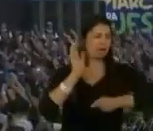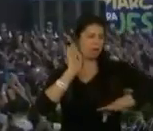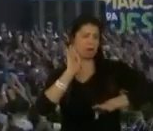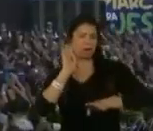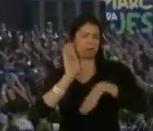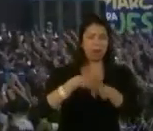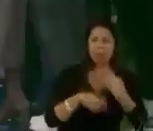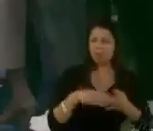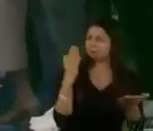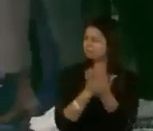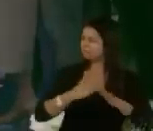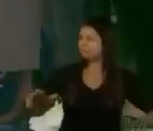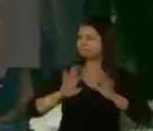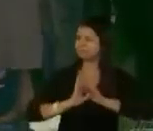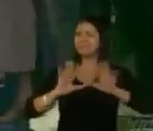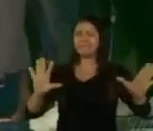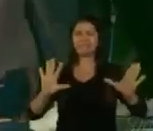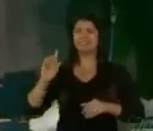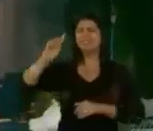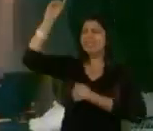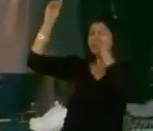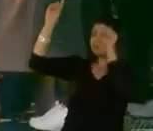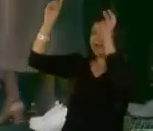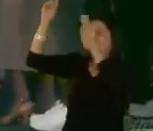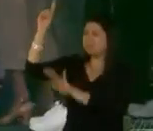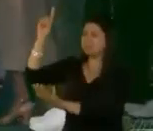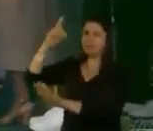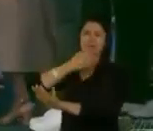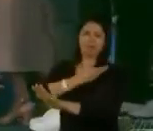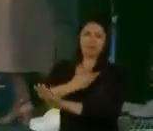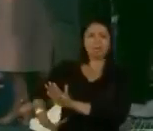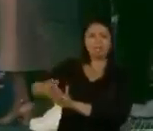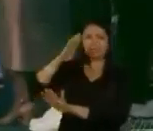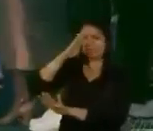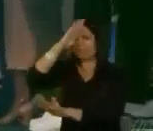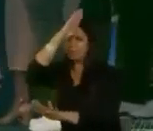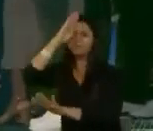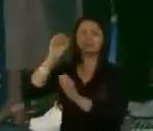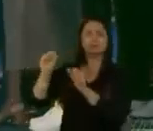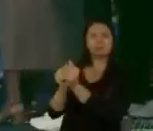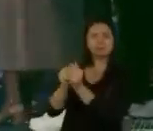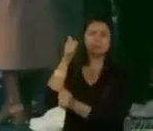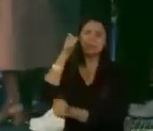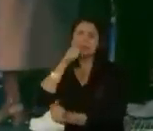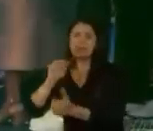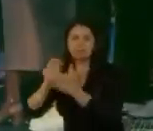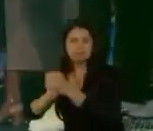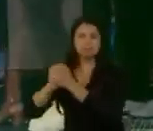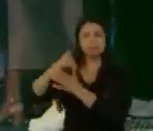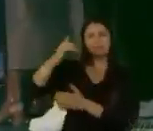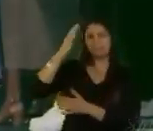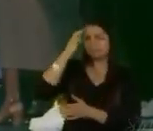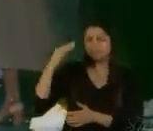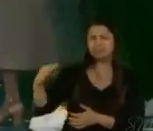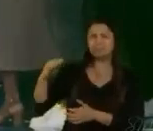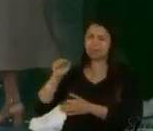estende as tuas mãos sobre Bolsonaro e Michele, para que eles possam, Senhor, ser bênção para esse